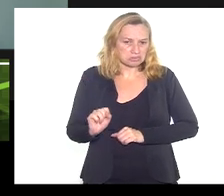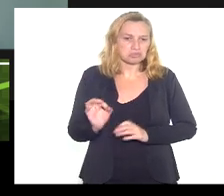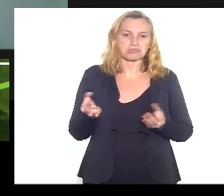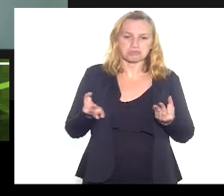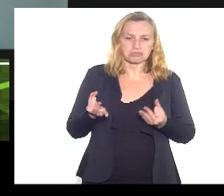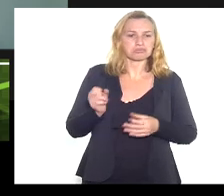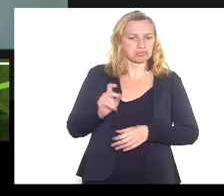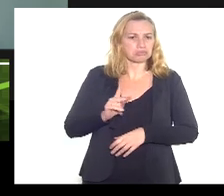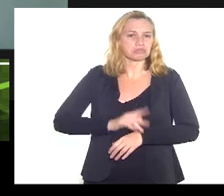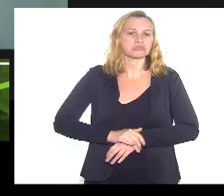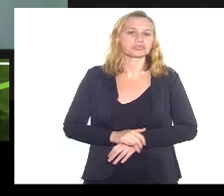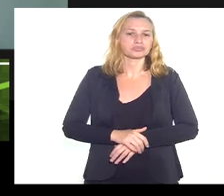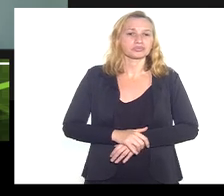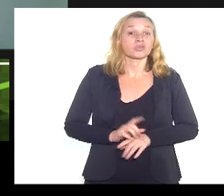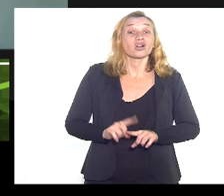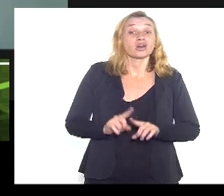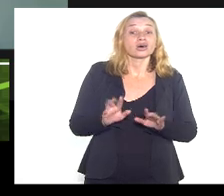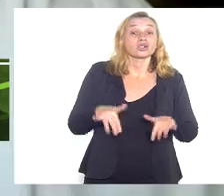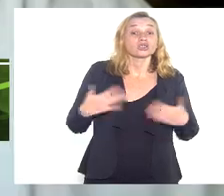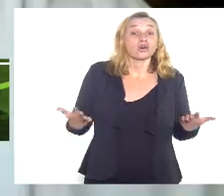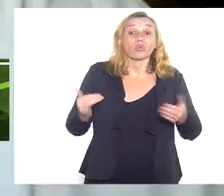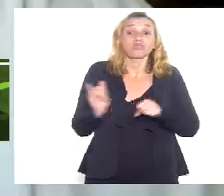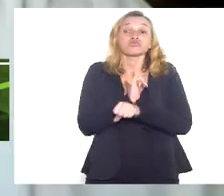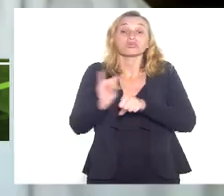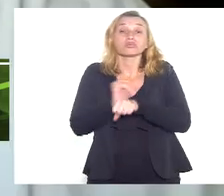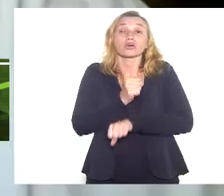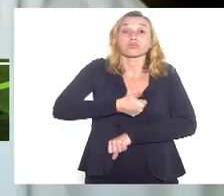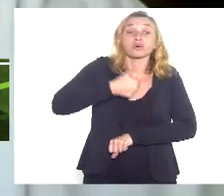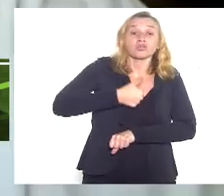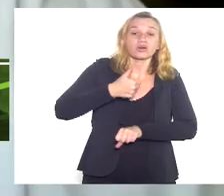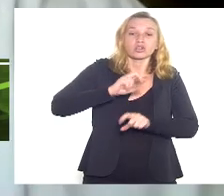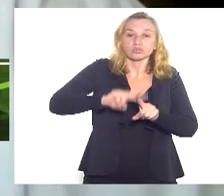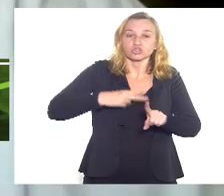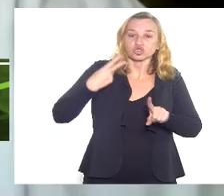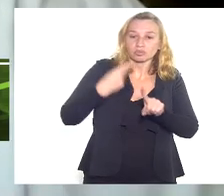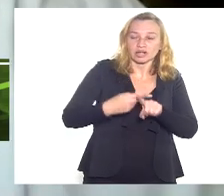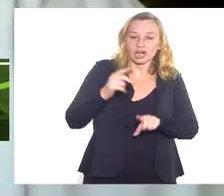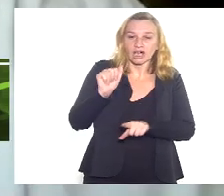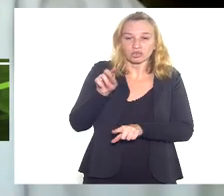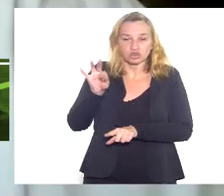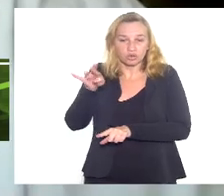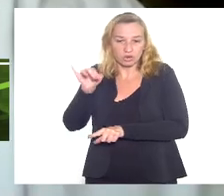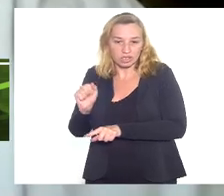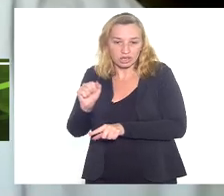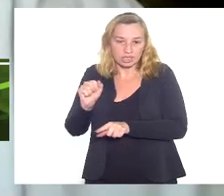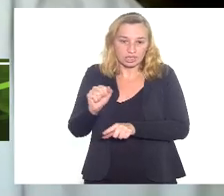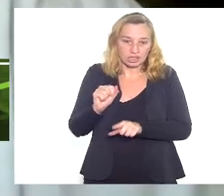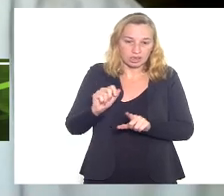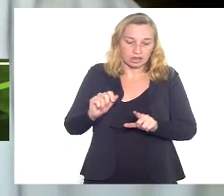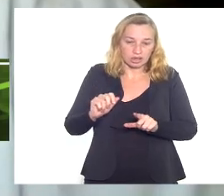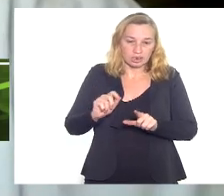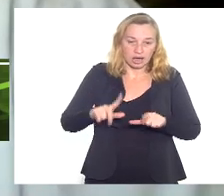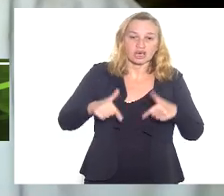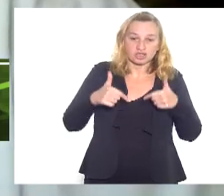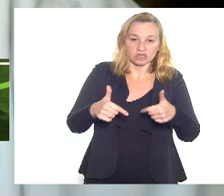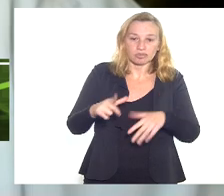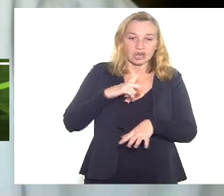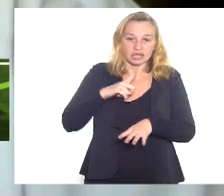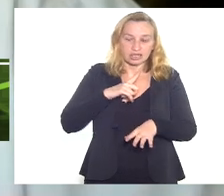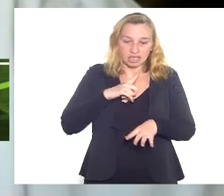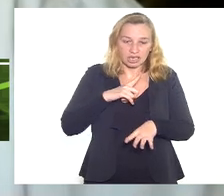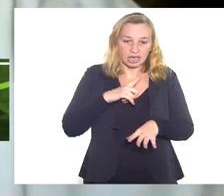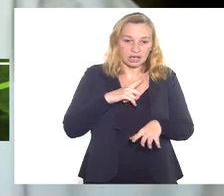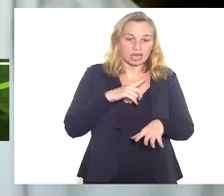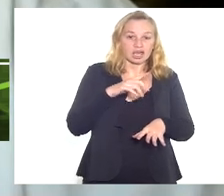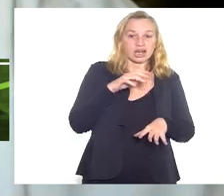para o Estado. Então, eu acho que nós temos que, primeiro, multiplicar as auditorias operacionais para gerar cadernos de encargos.